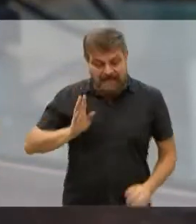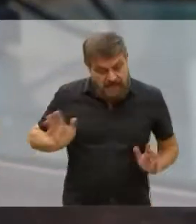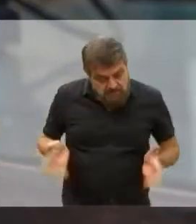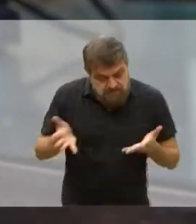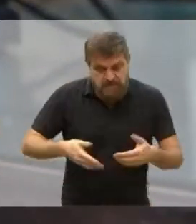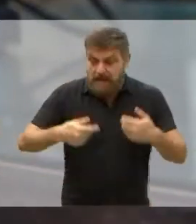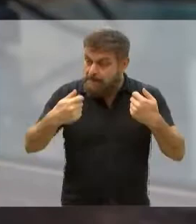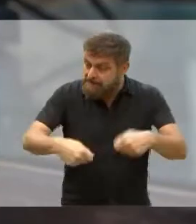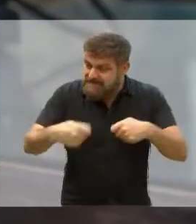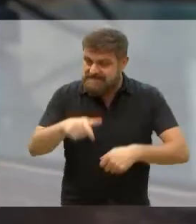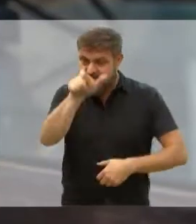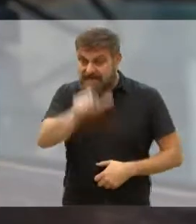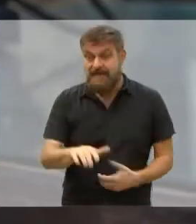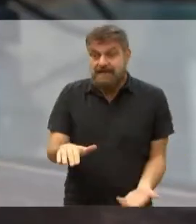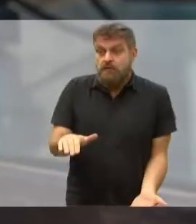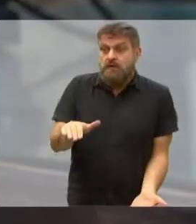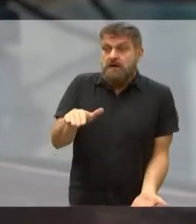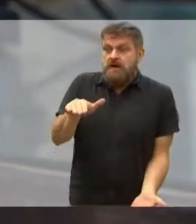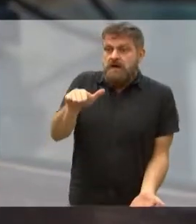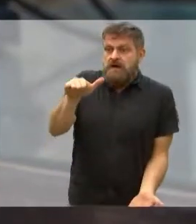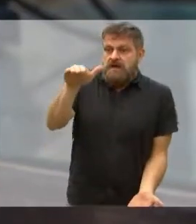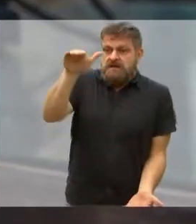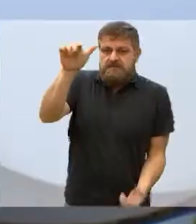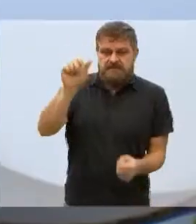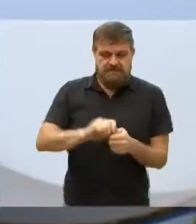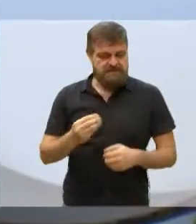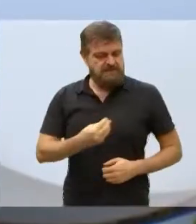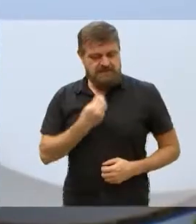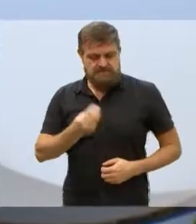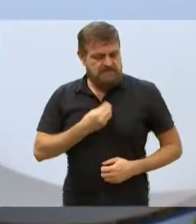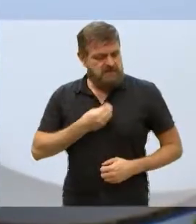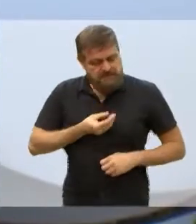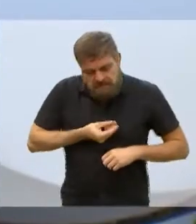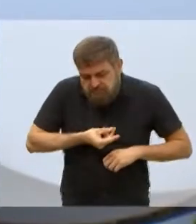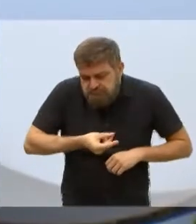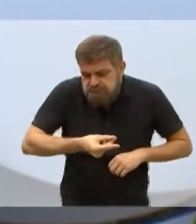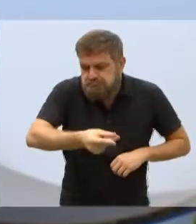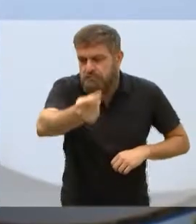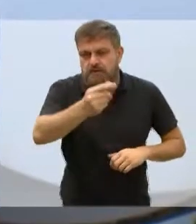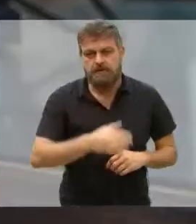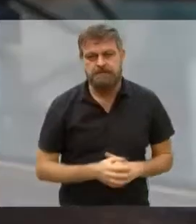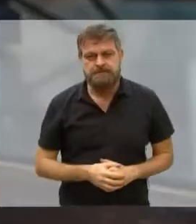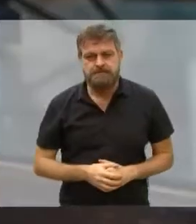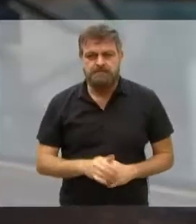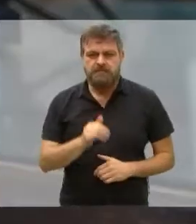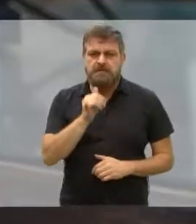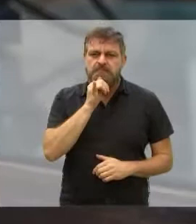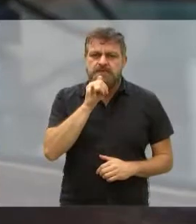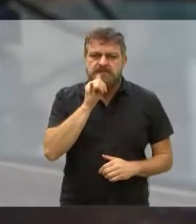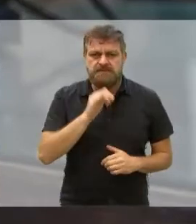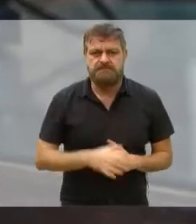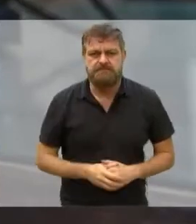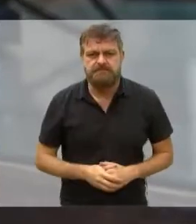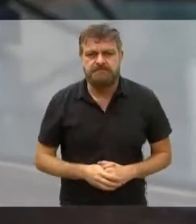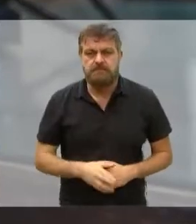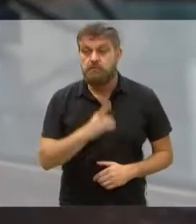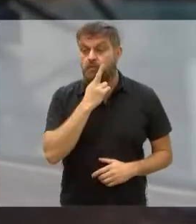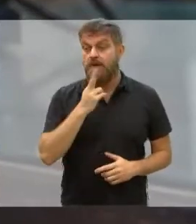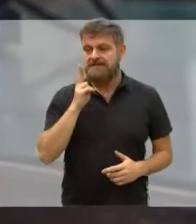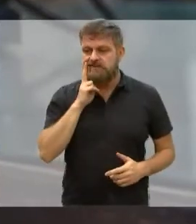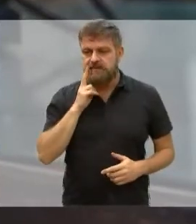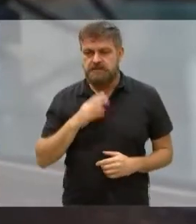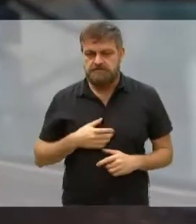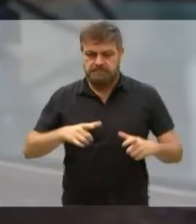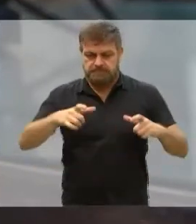legal e é o que precisa acontecer porque eles estão crescendo e levar isso para a vida lá fora. E, né, por exemplo, chegou